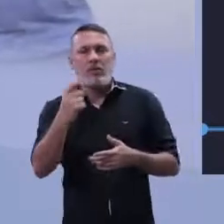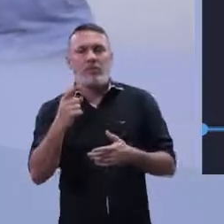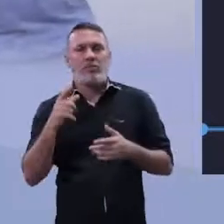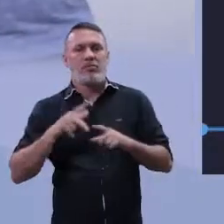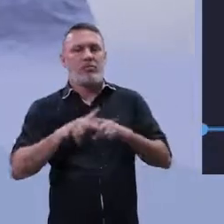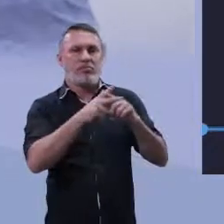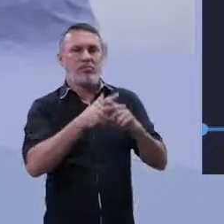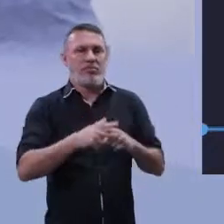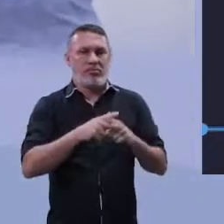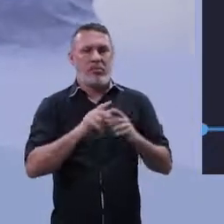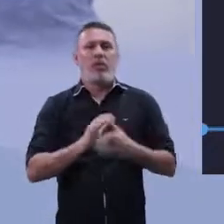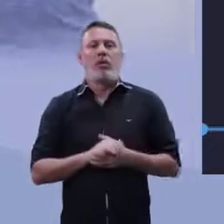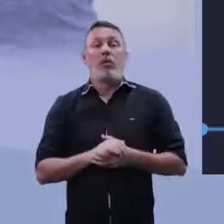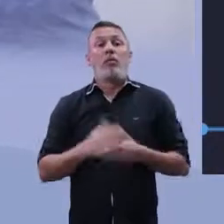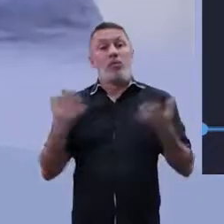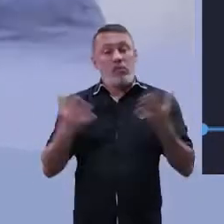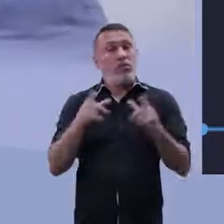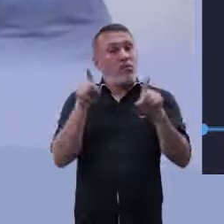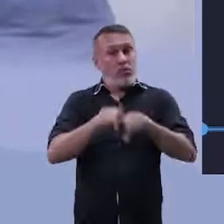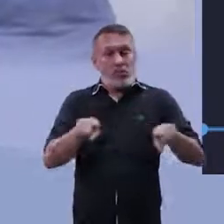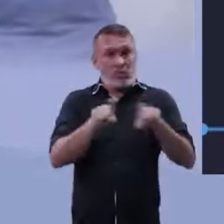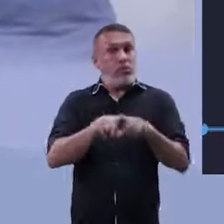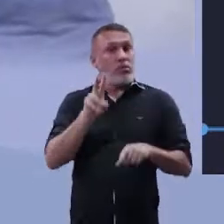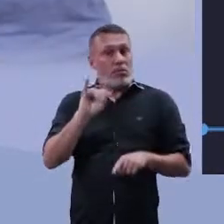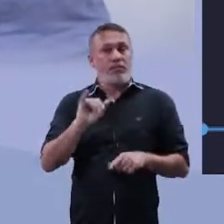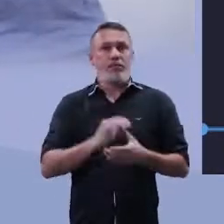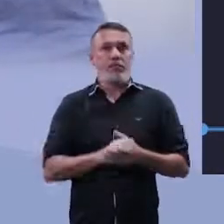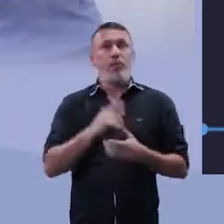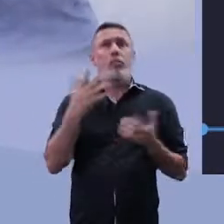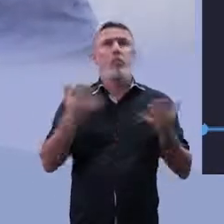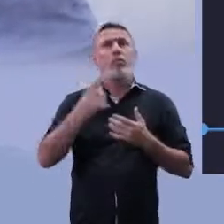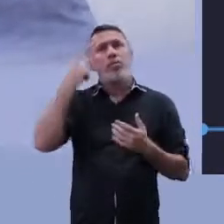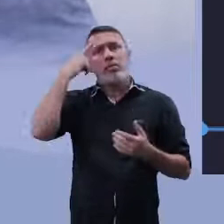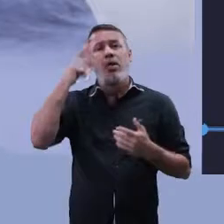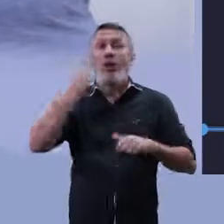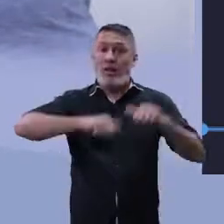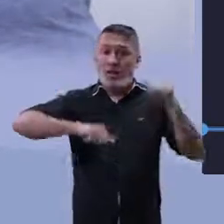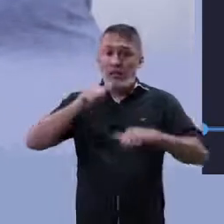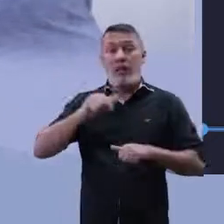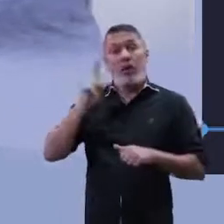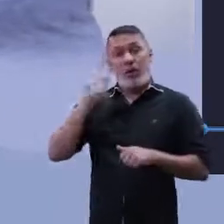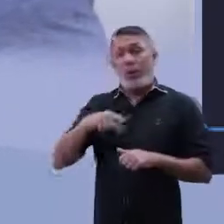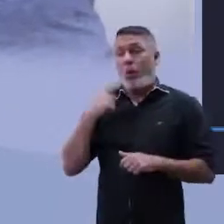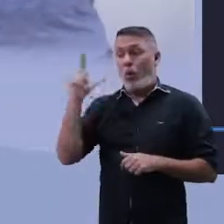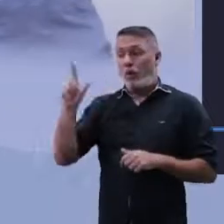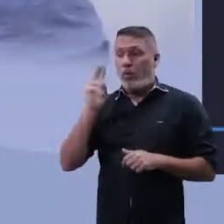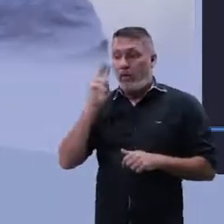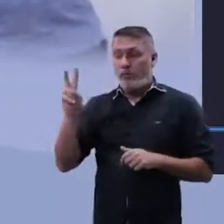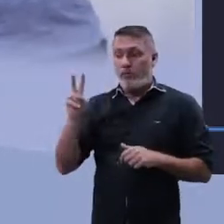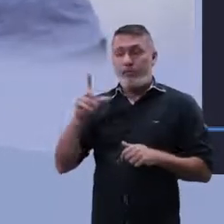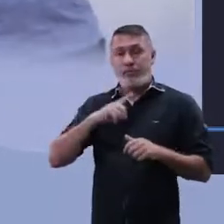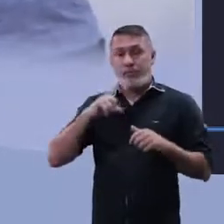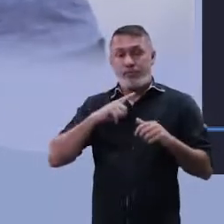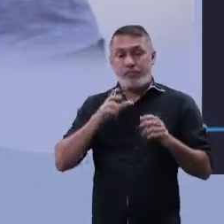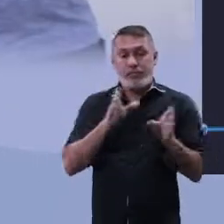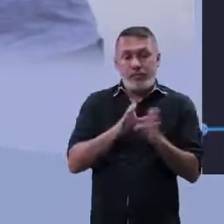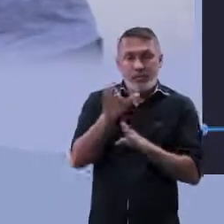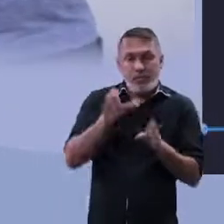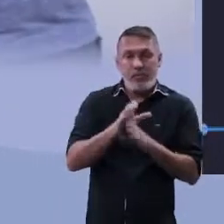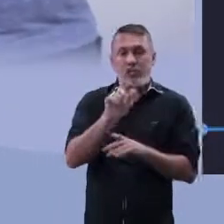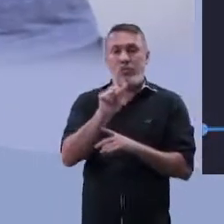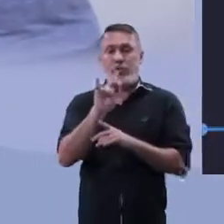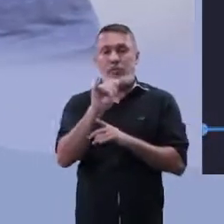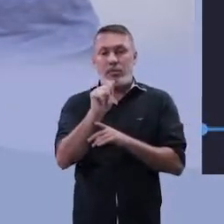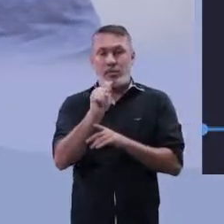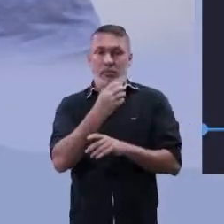banca, beleza? Então hoje nós vamos fazer a mesma coisa. A nossa ideia aqui é fazer análise dessa redação do Enem, do Guia